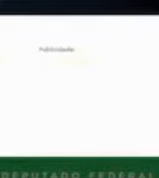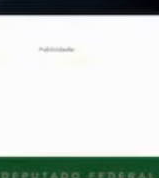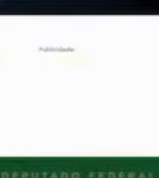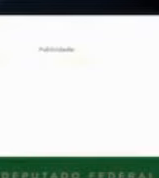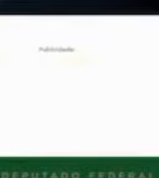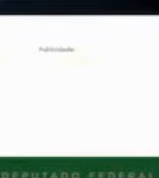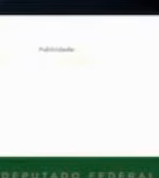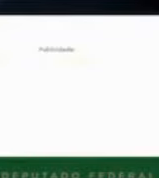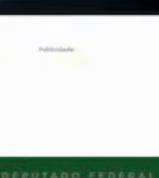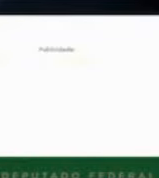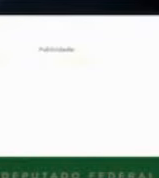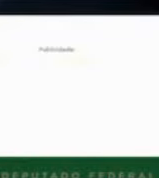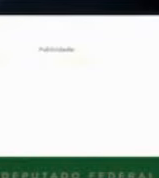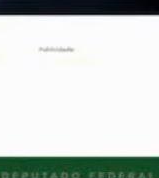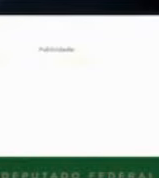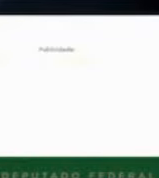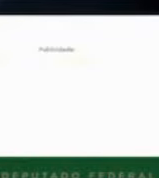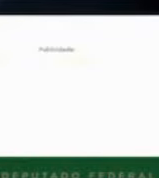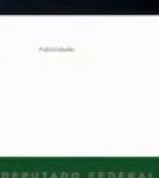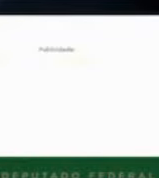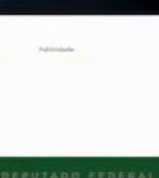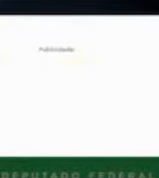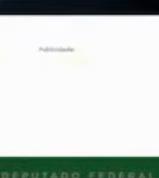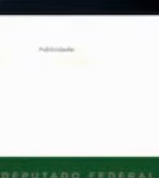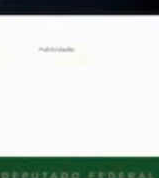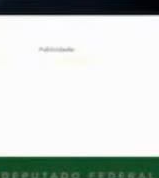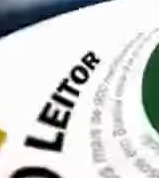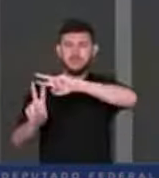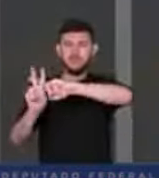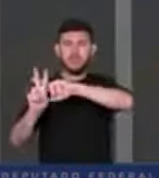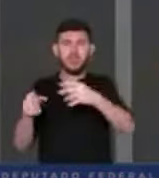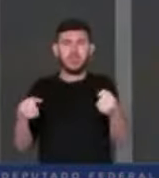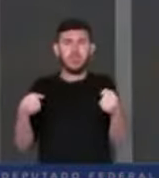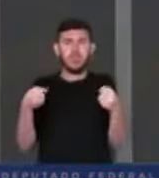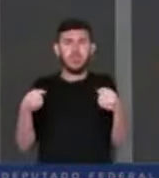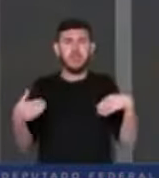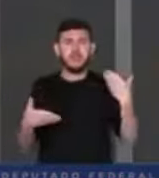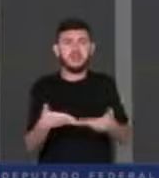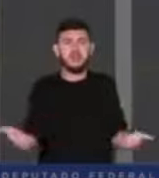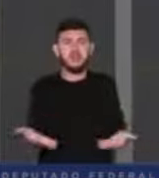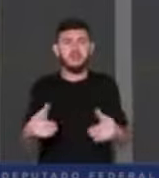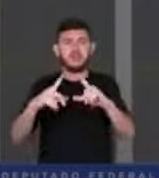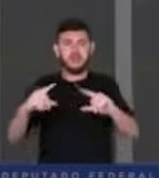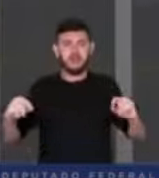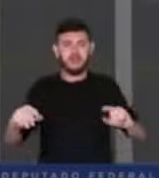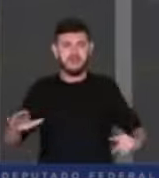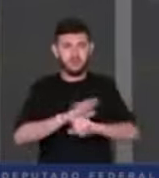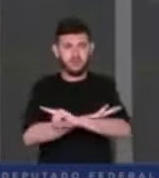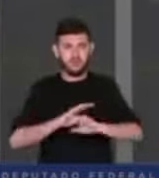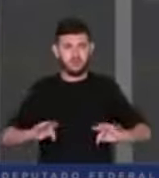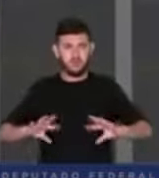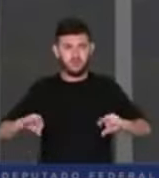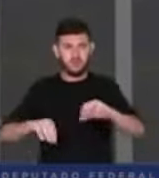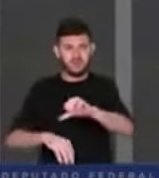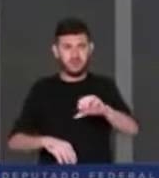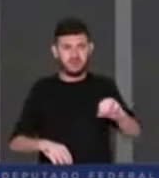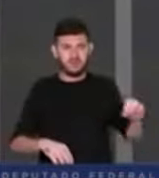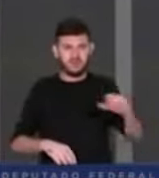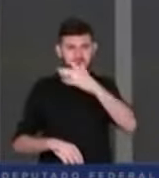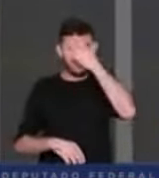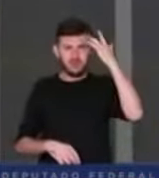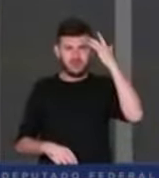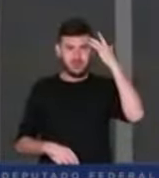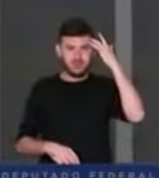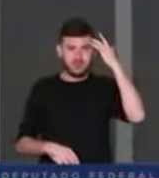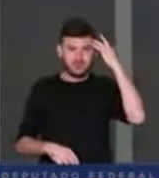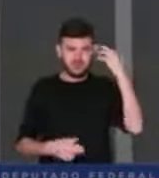podem 900 pessoas estarem presas até hoje em Brasília? Será que todas elas são culpadas? Recentemente, a deputada Júlia Zanatta,